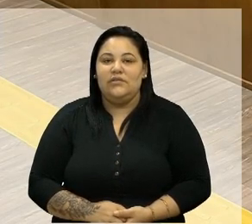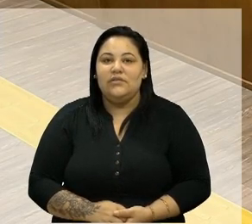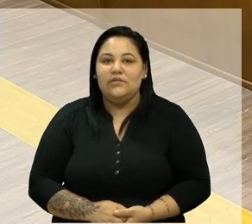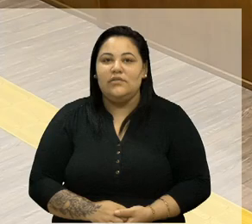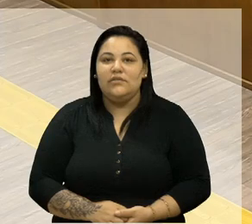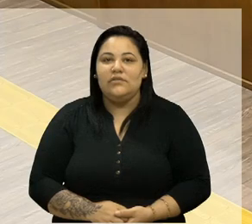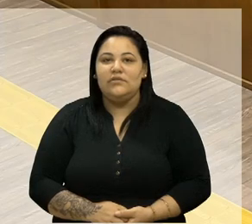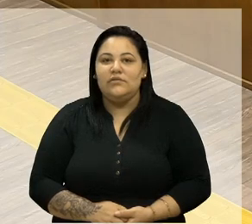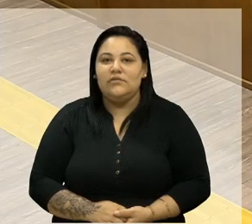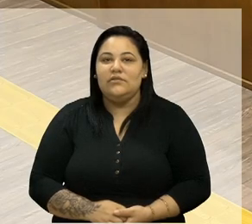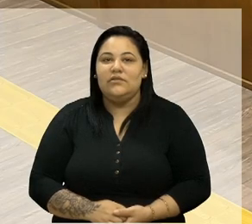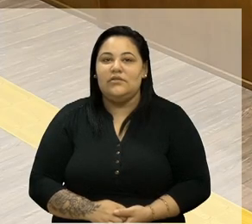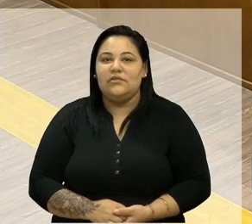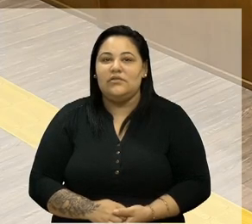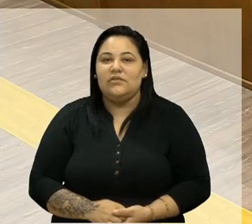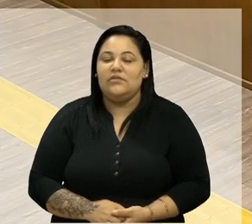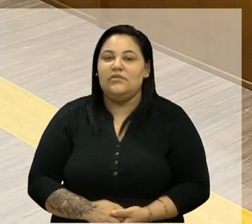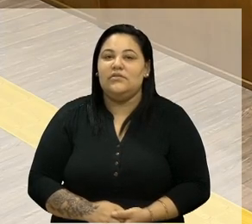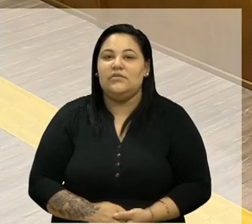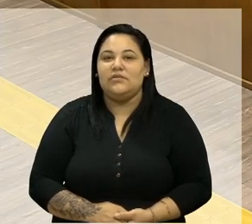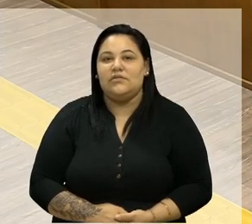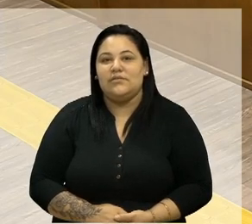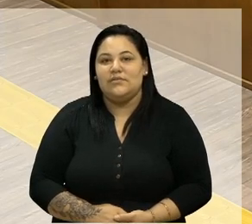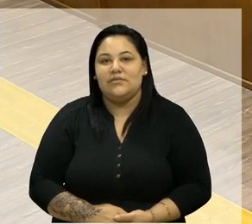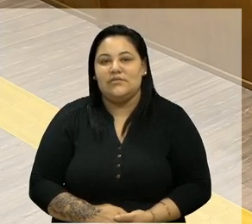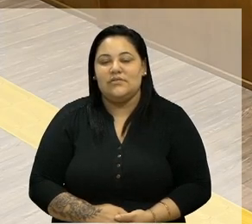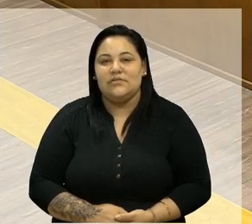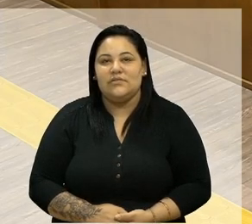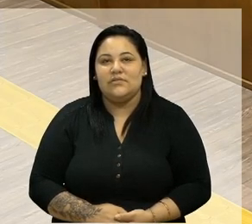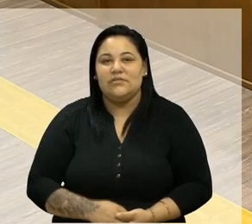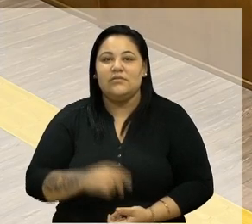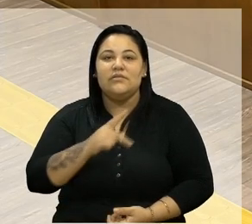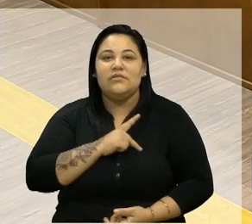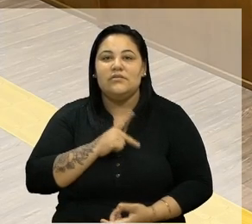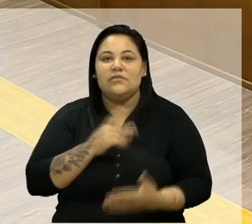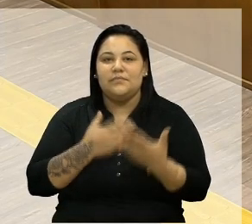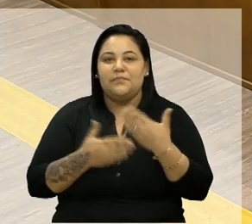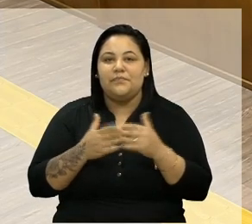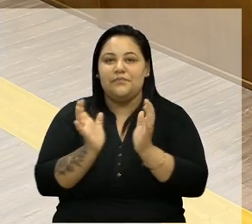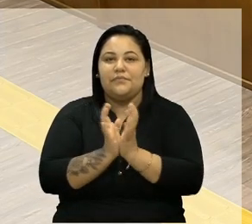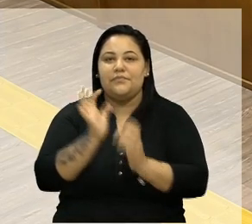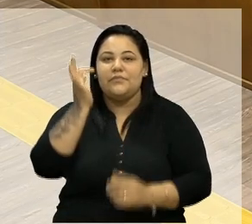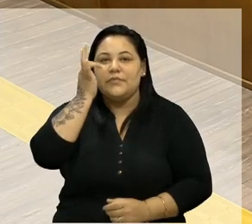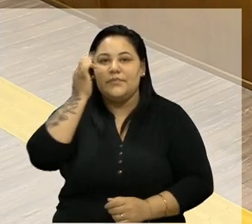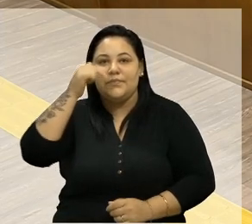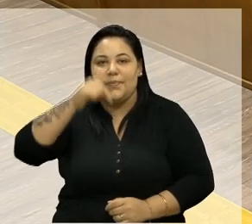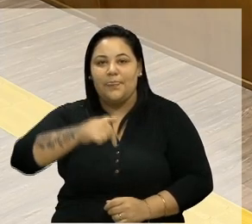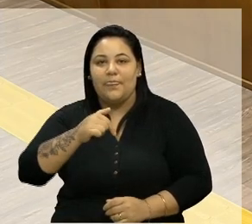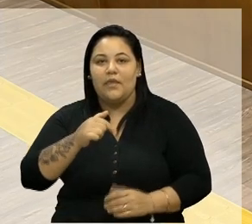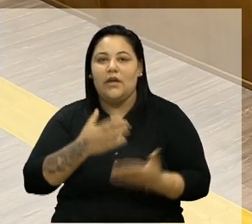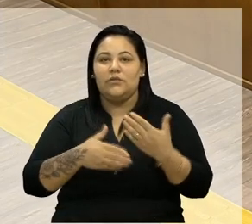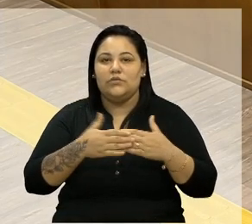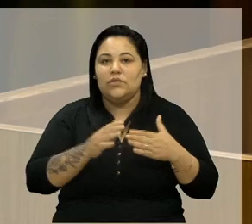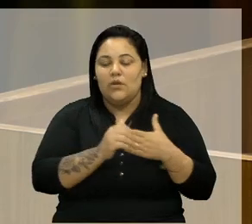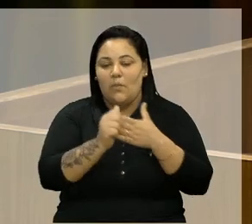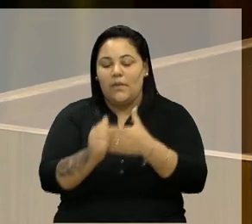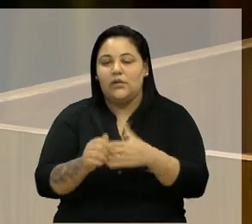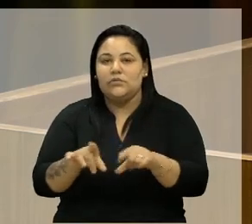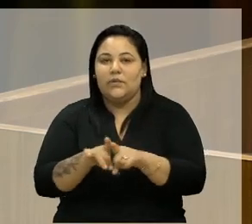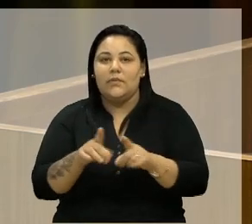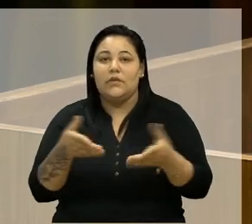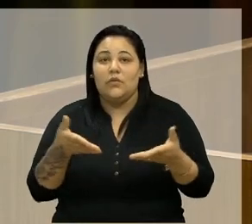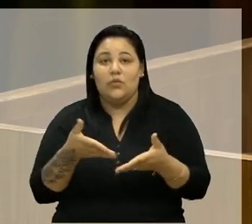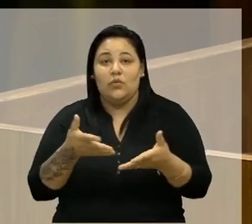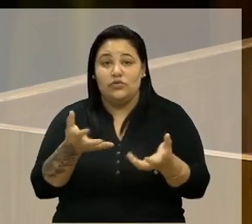fris senhora Presidente nobres pares colegas vereadores a todos que nos acompanham hoje eu